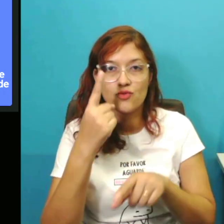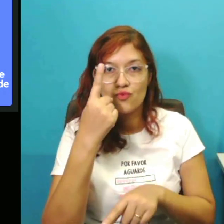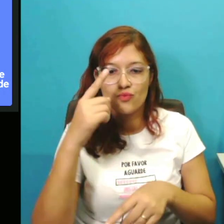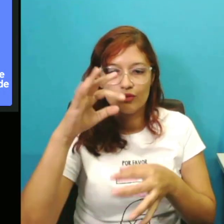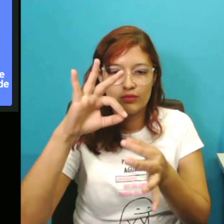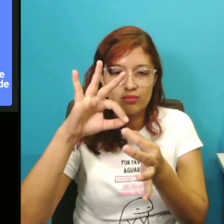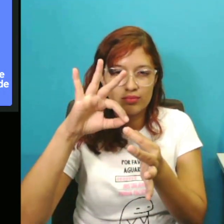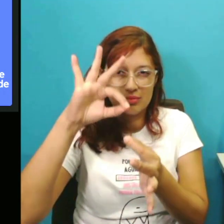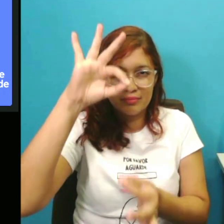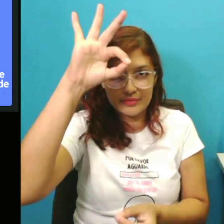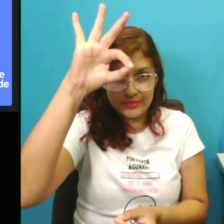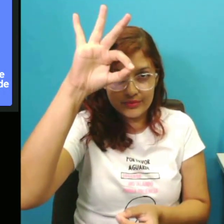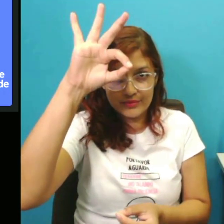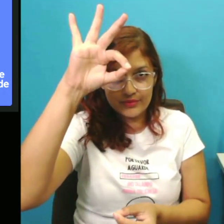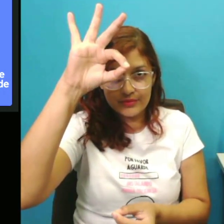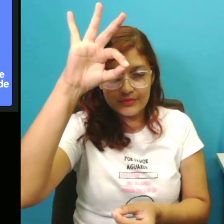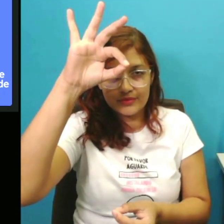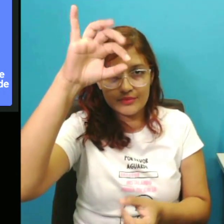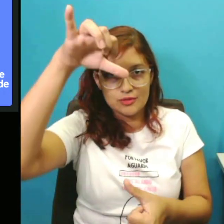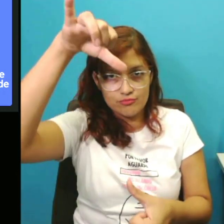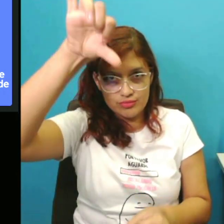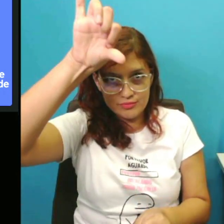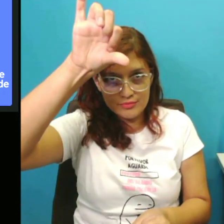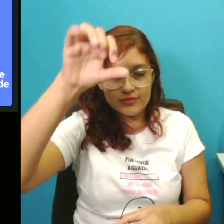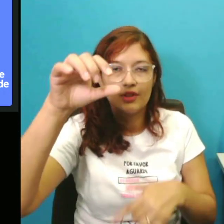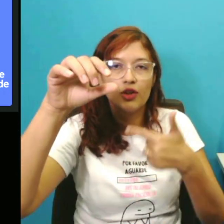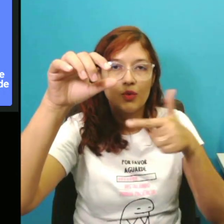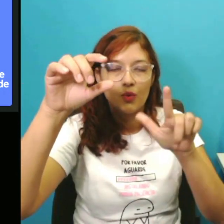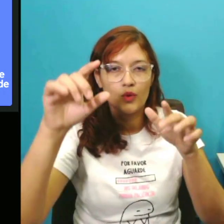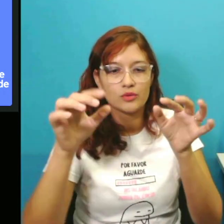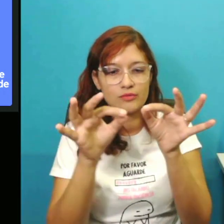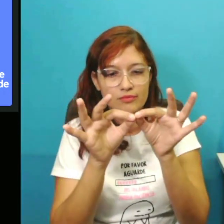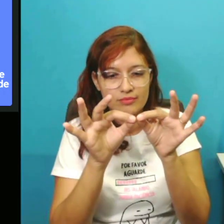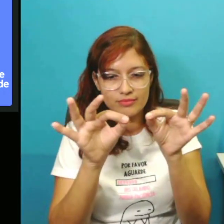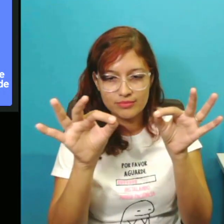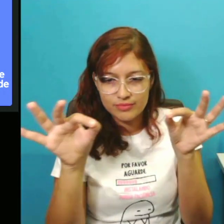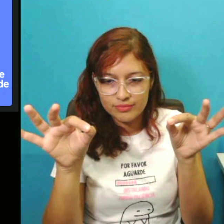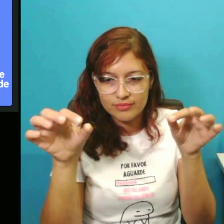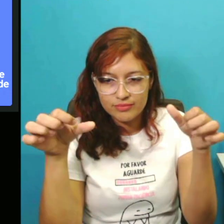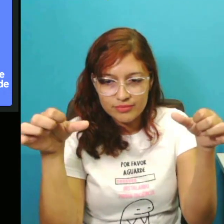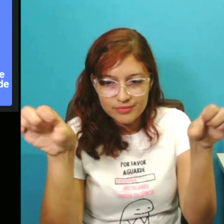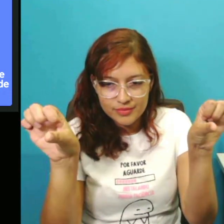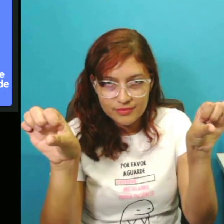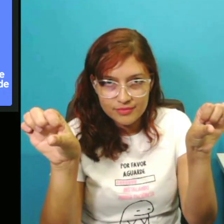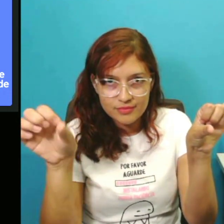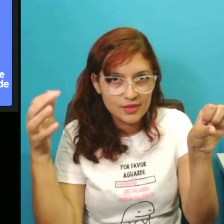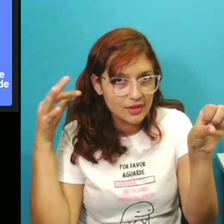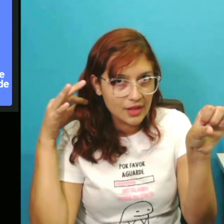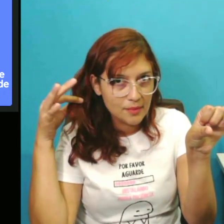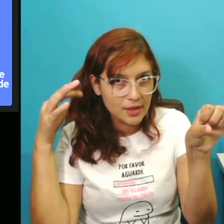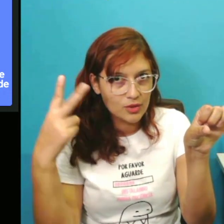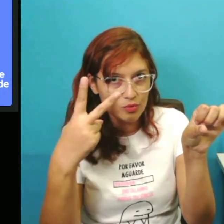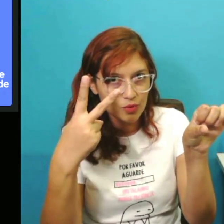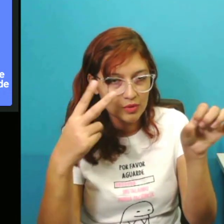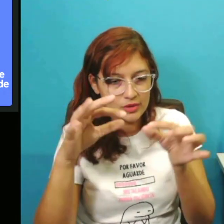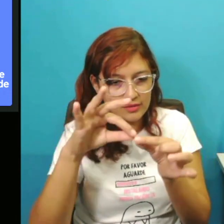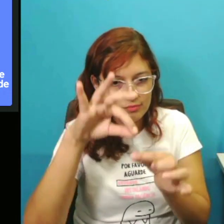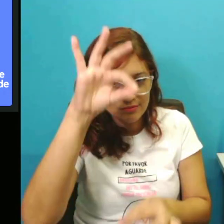pode prender um fio na vertical, outro fio na horizontal,